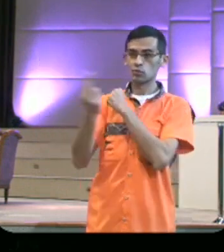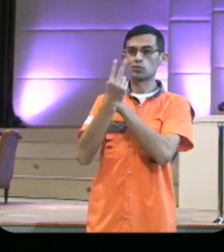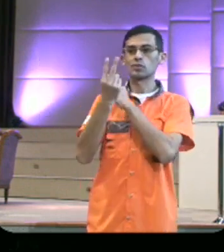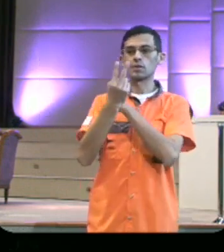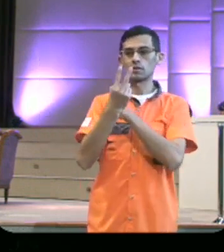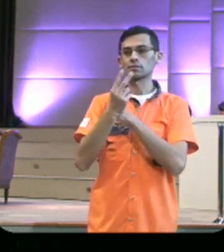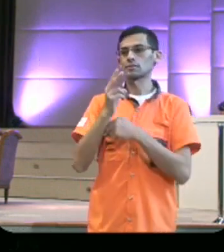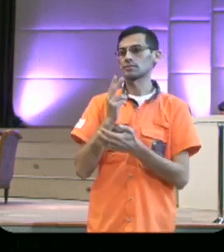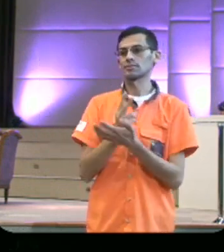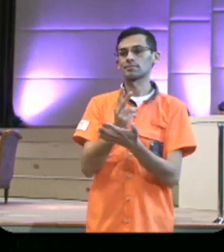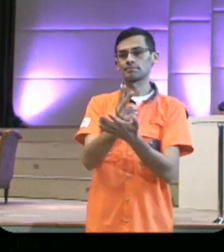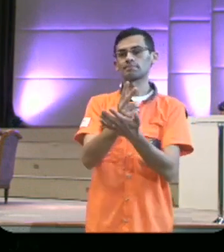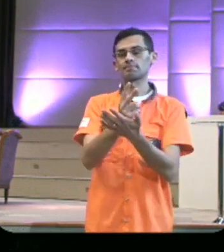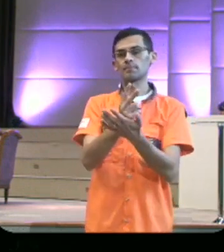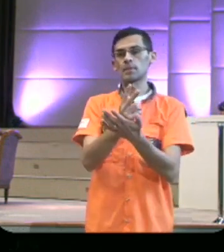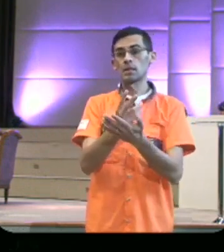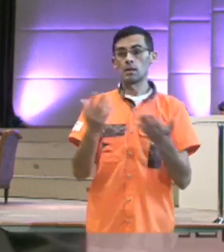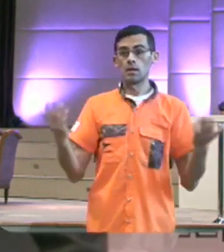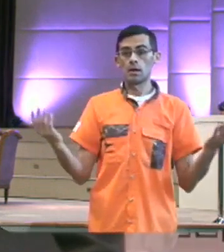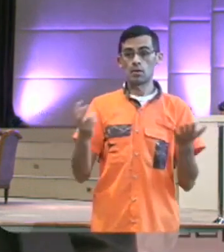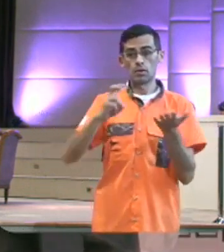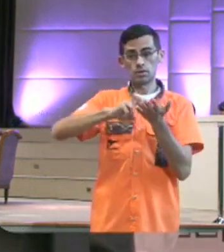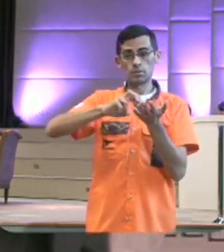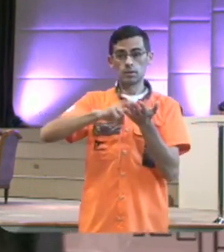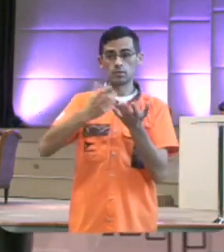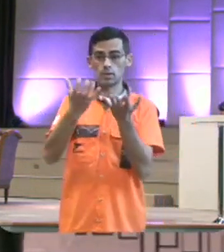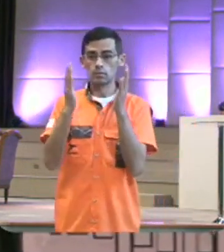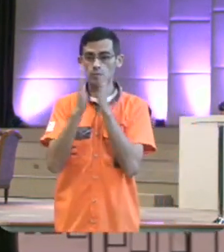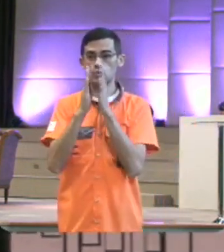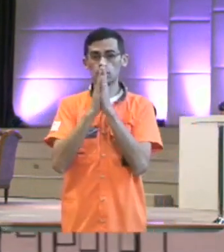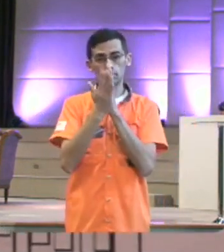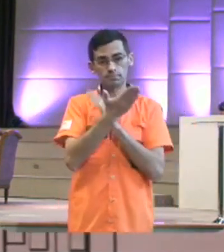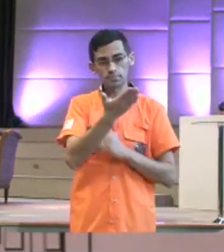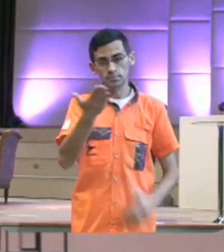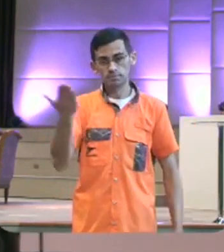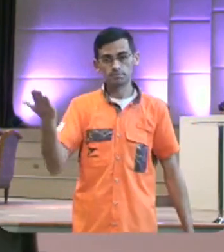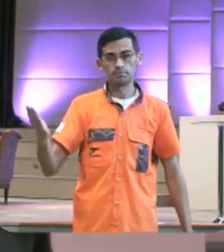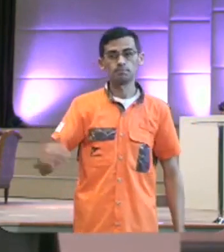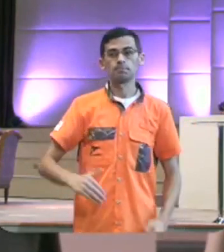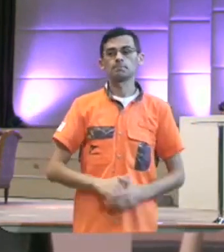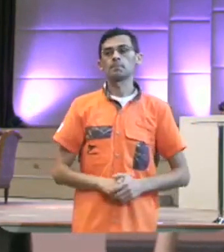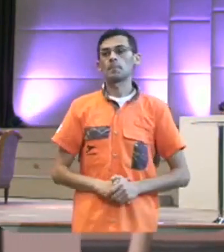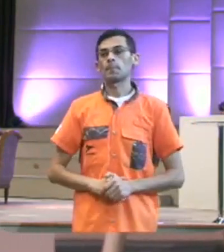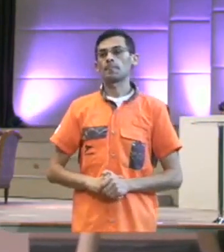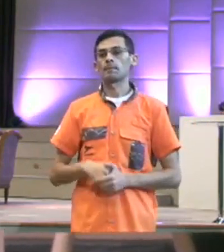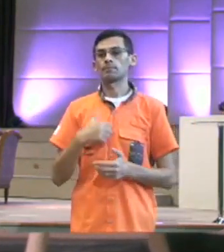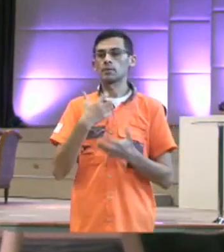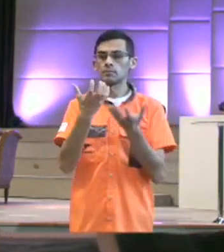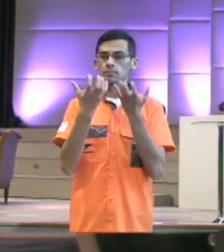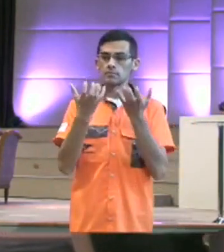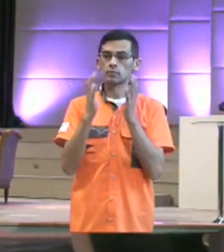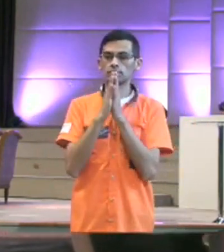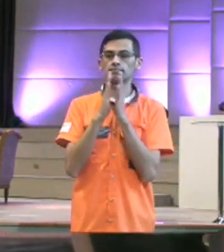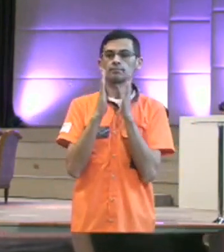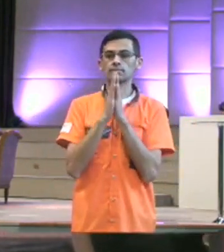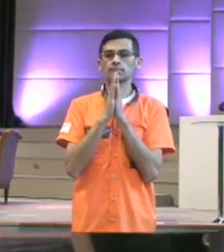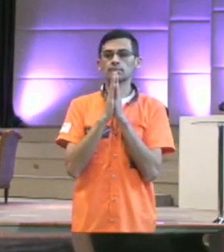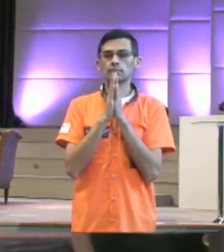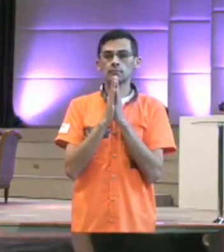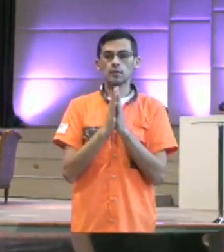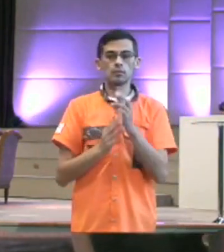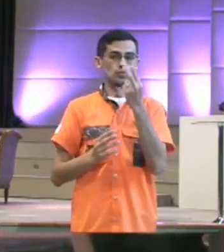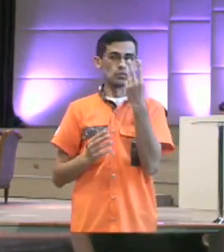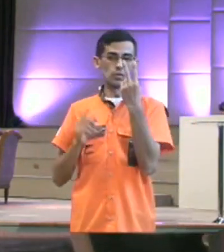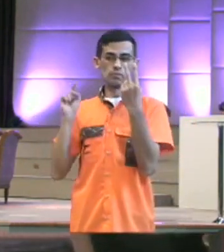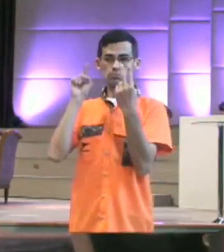você. Nessa manhã eu queria orar com você, e eu queria orar em